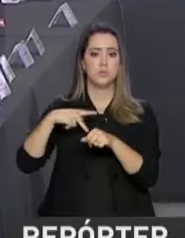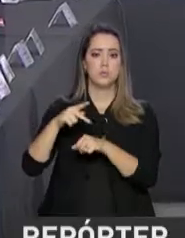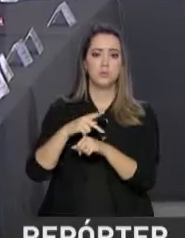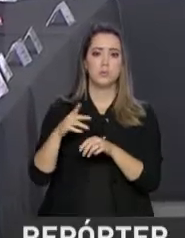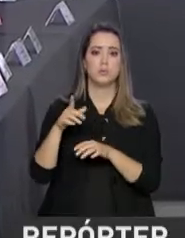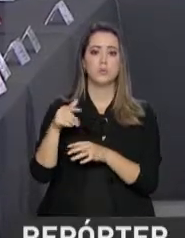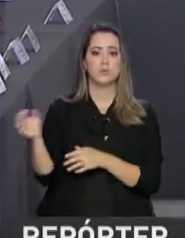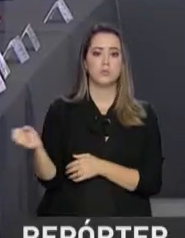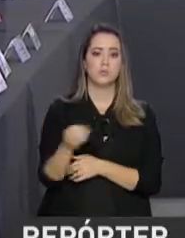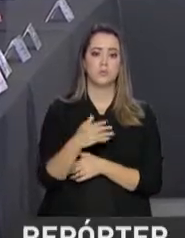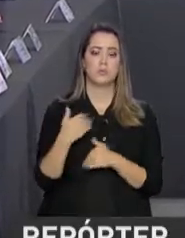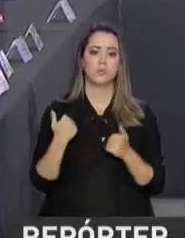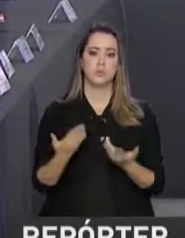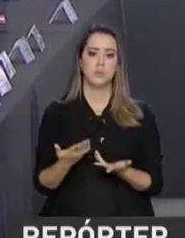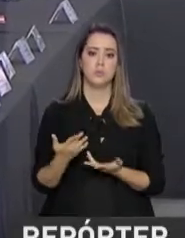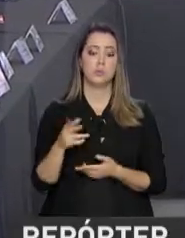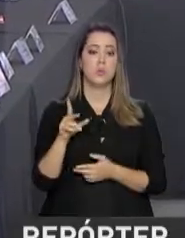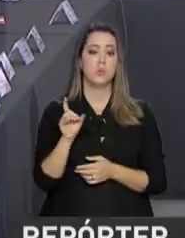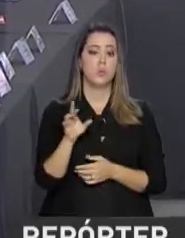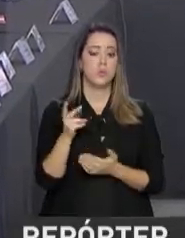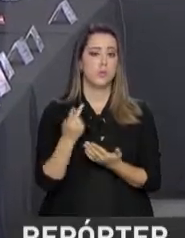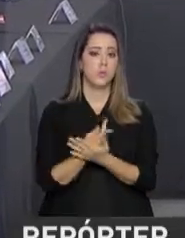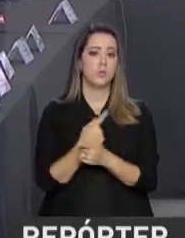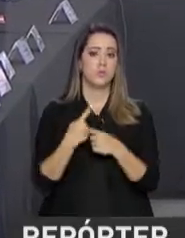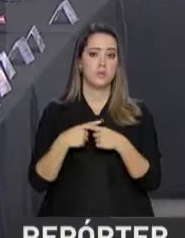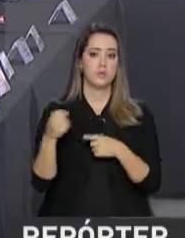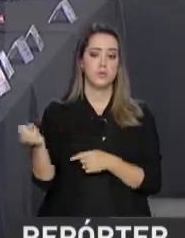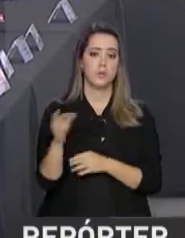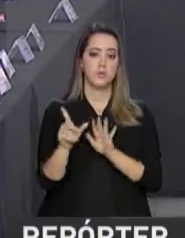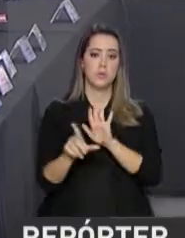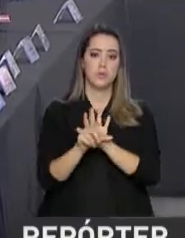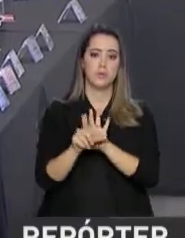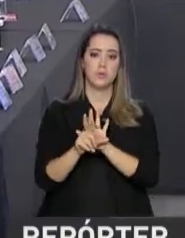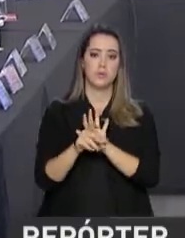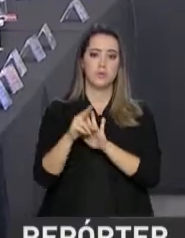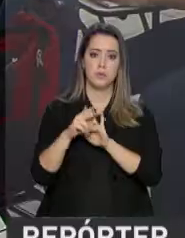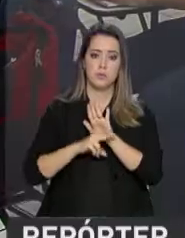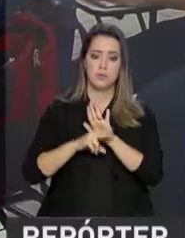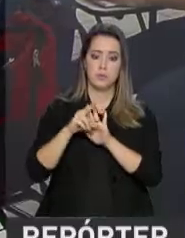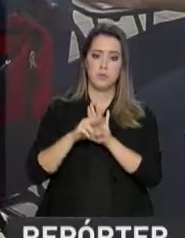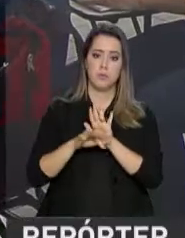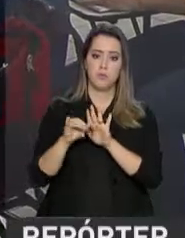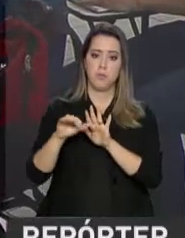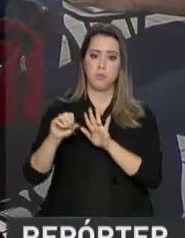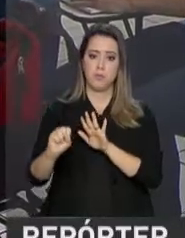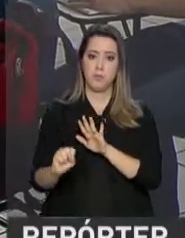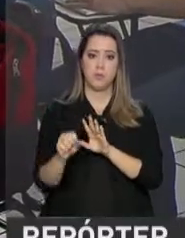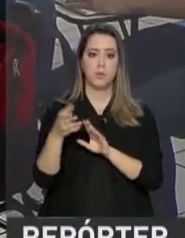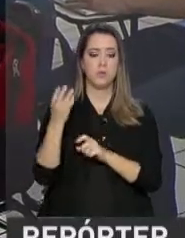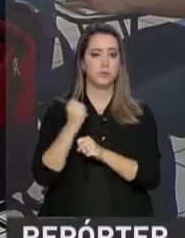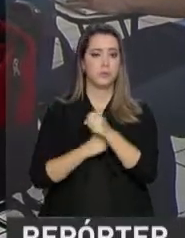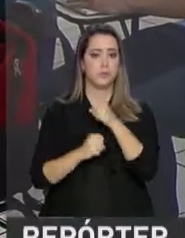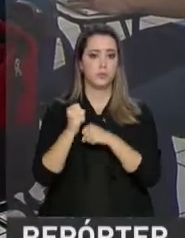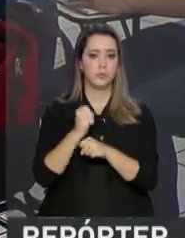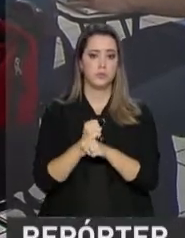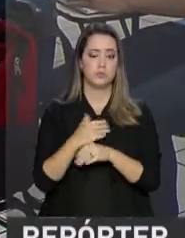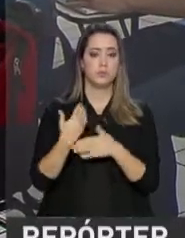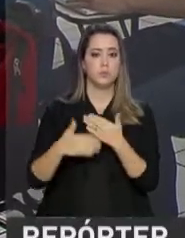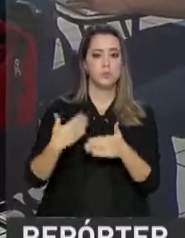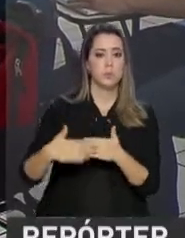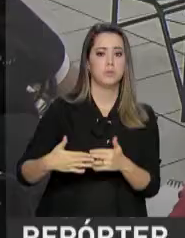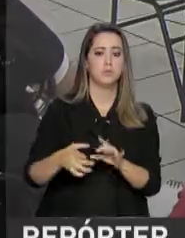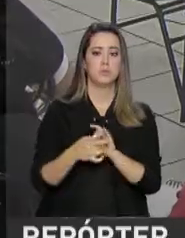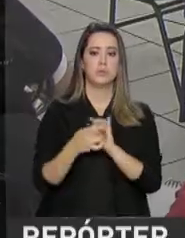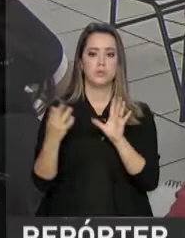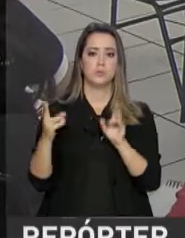de forma inédita o que só foi possível porque a nova lei que regulamenta o fies sancionada no final do ano passado passou a